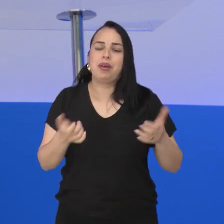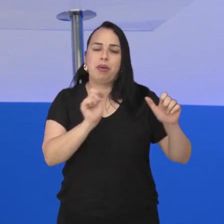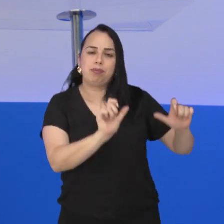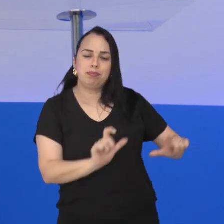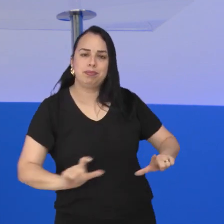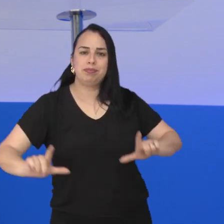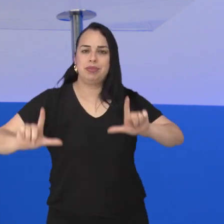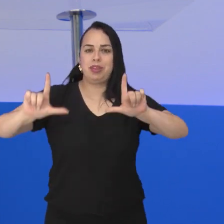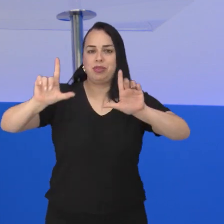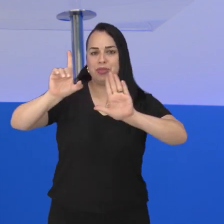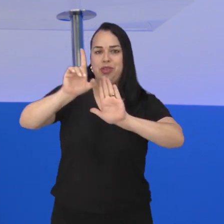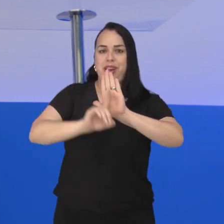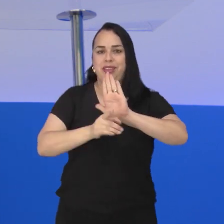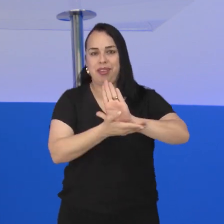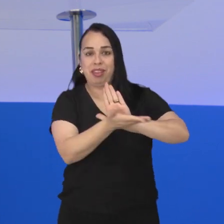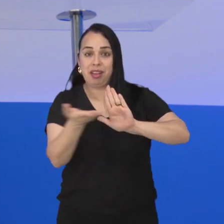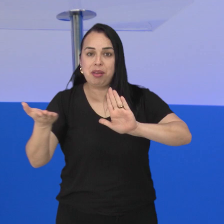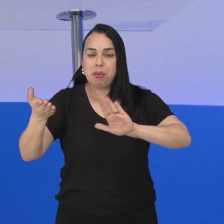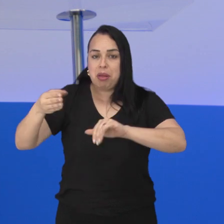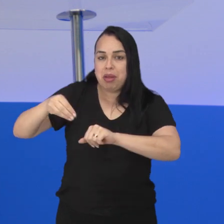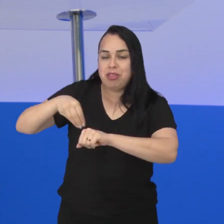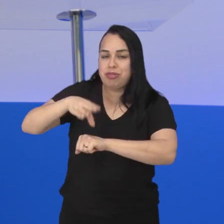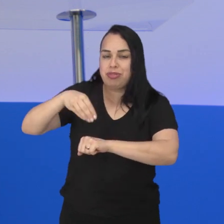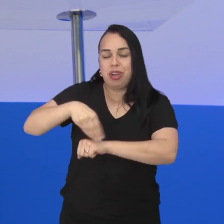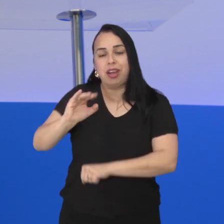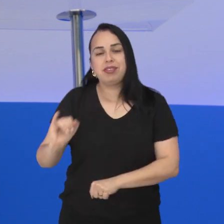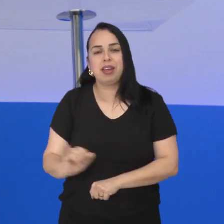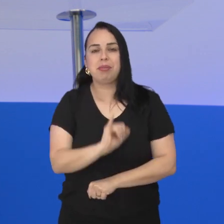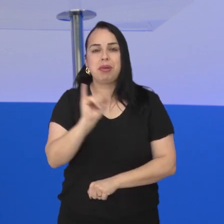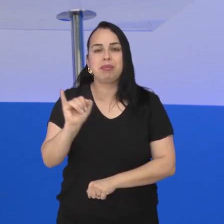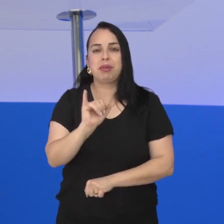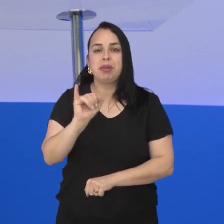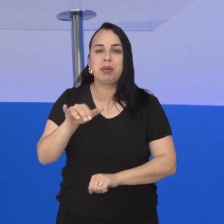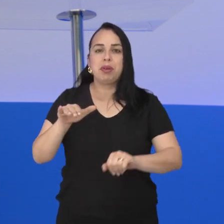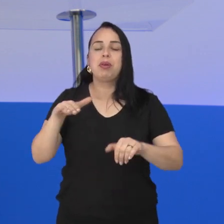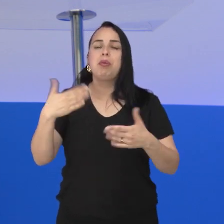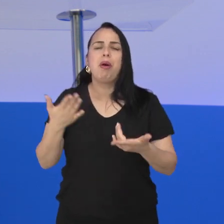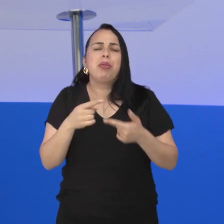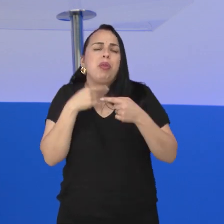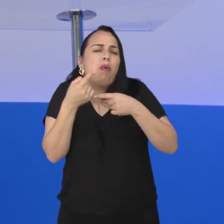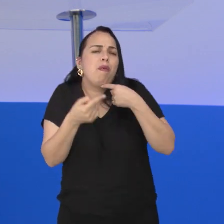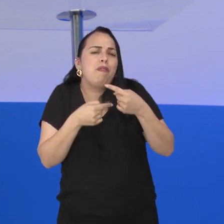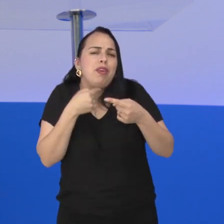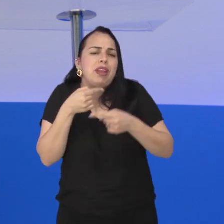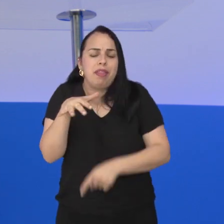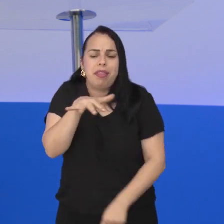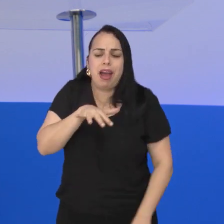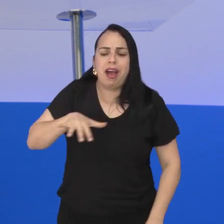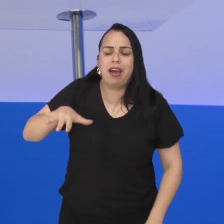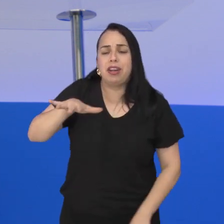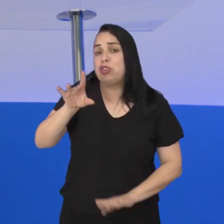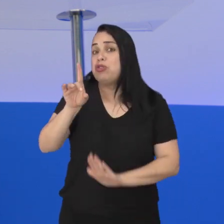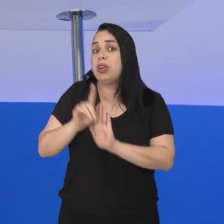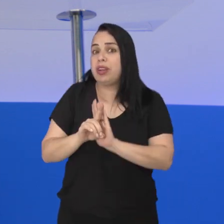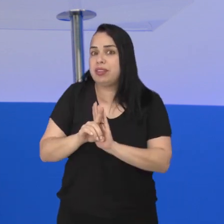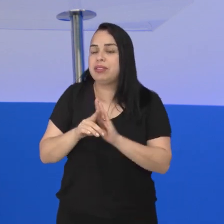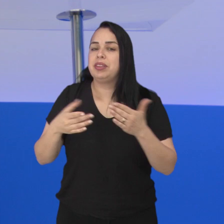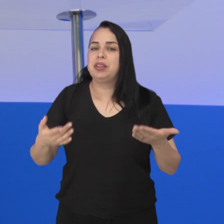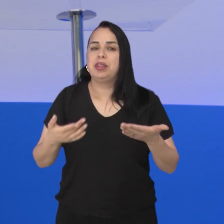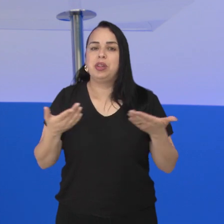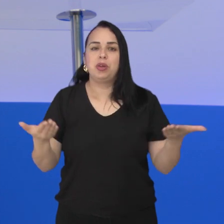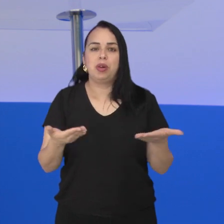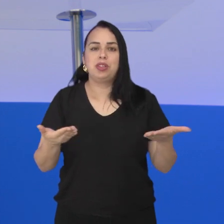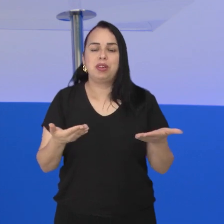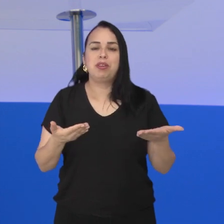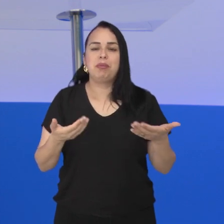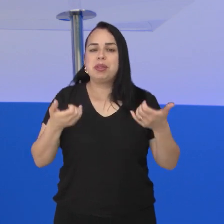Seu Direito para a gente acompanhar algumas dicas importantes sobre as principais dúvidas envolvendo esse assunto. E